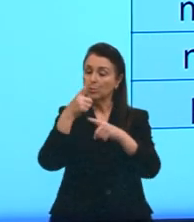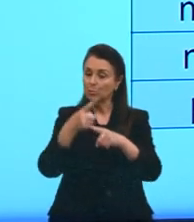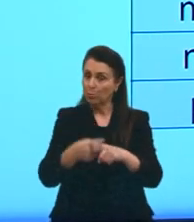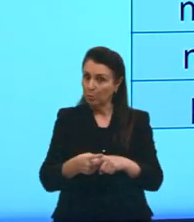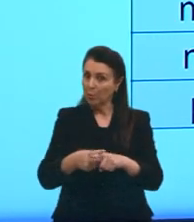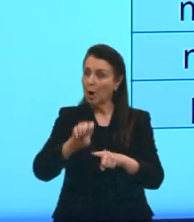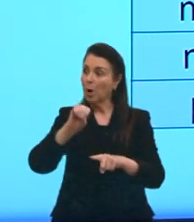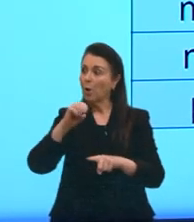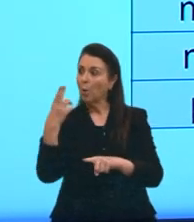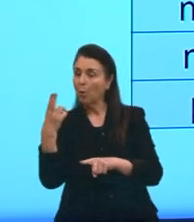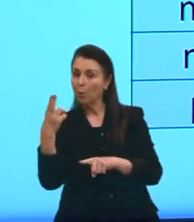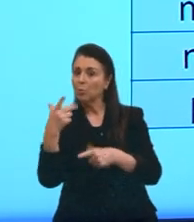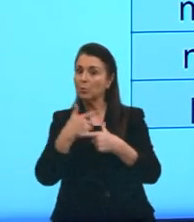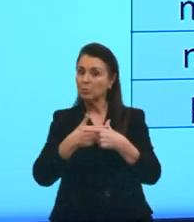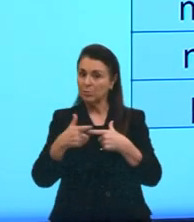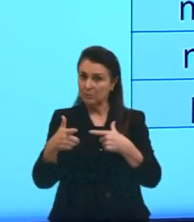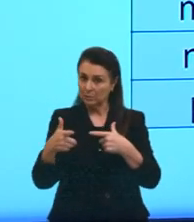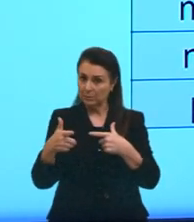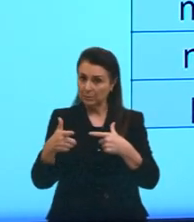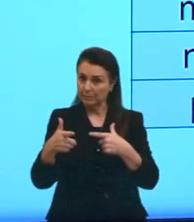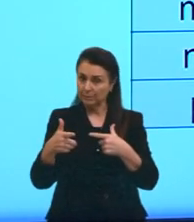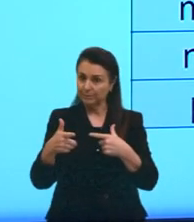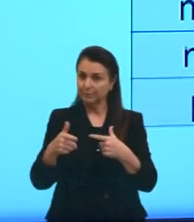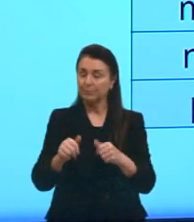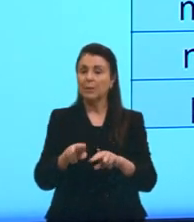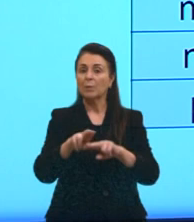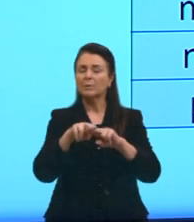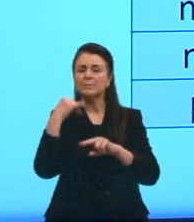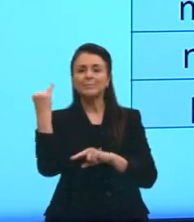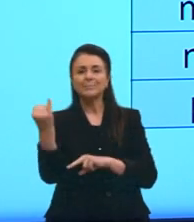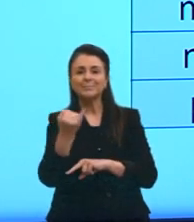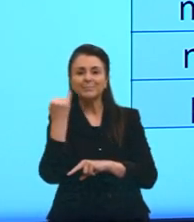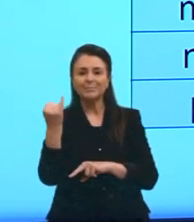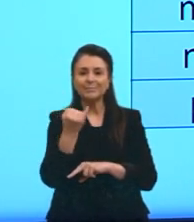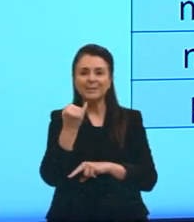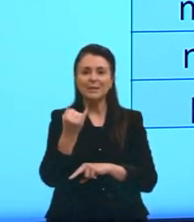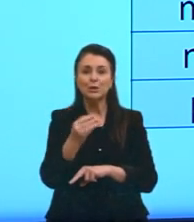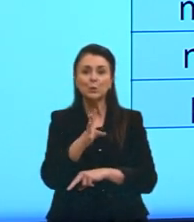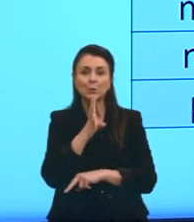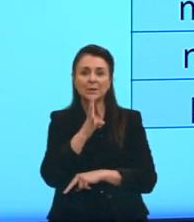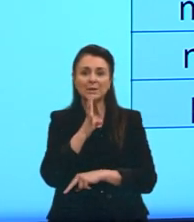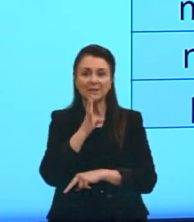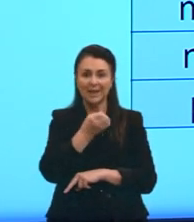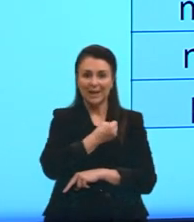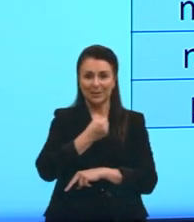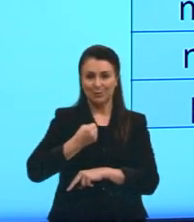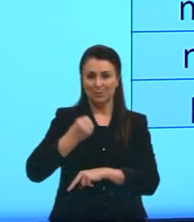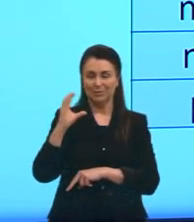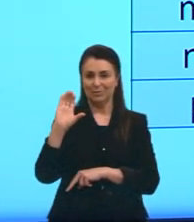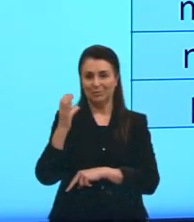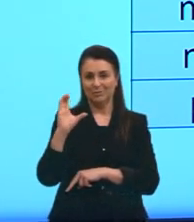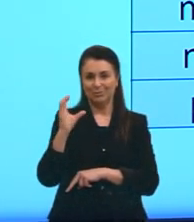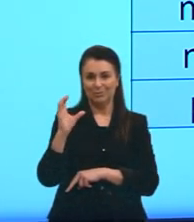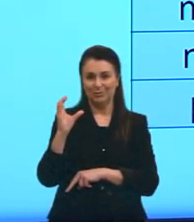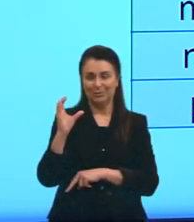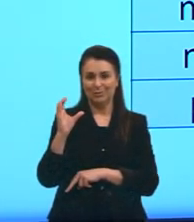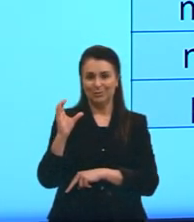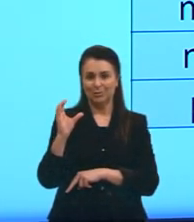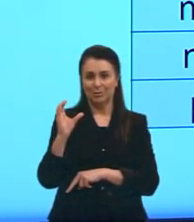não é sempre que vocês vão seguir ela Ah tá por isso que é importante saber ela não Estação científica dessas